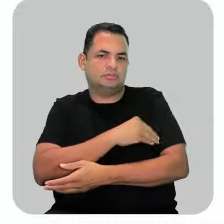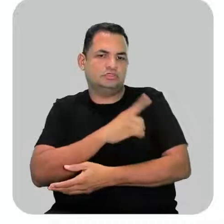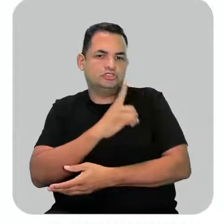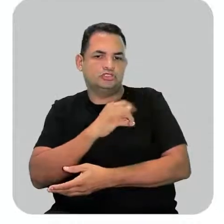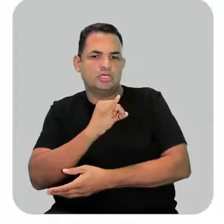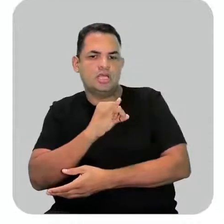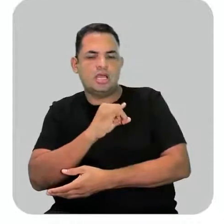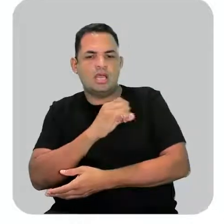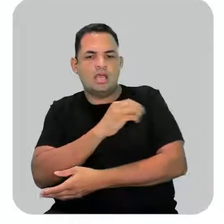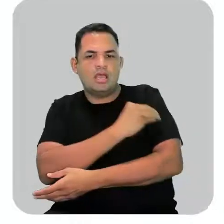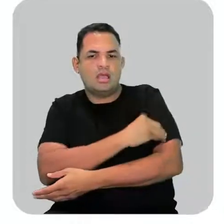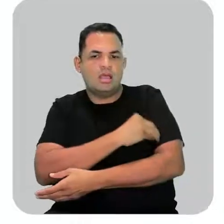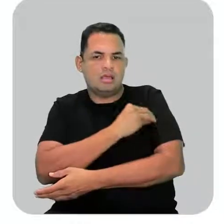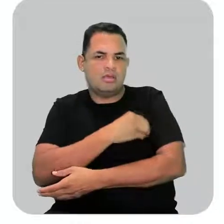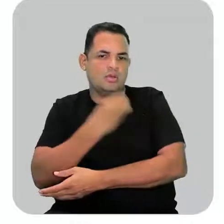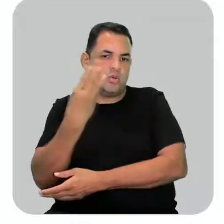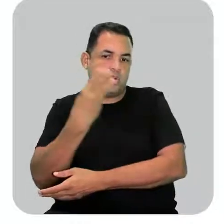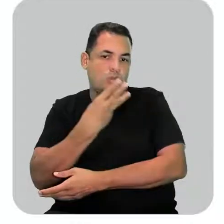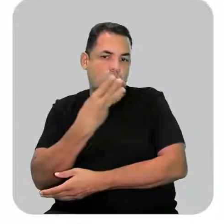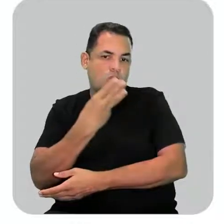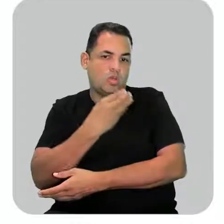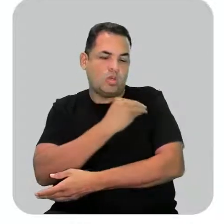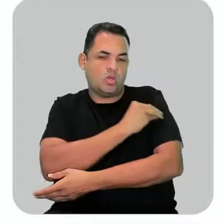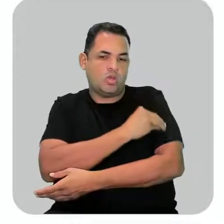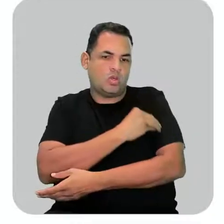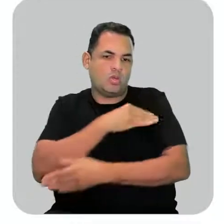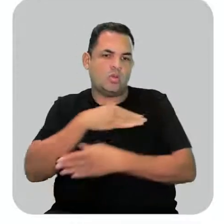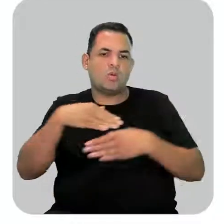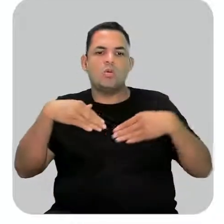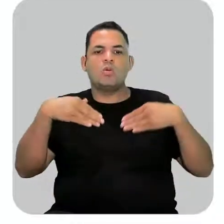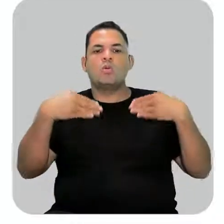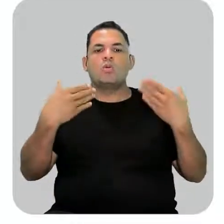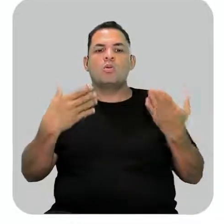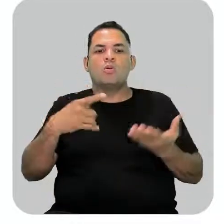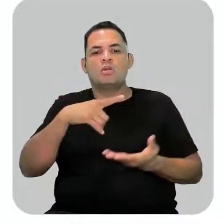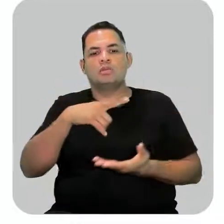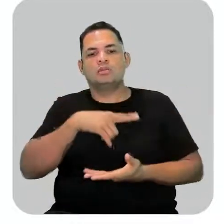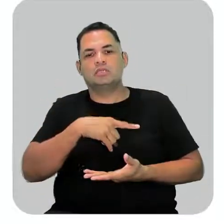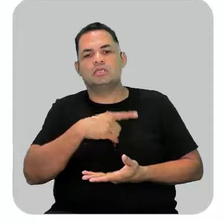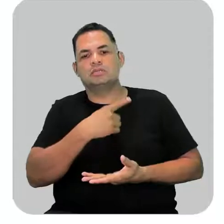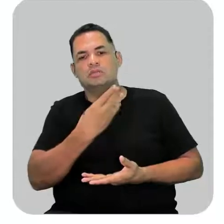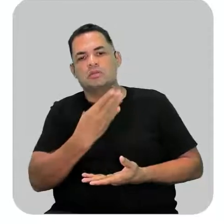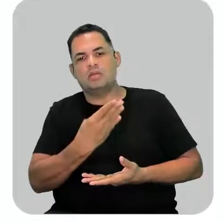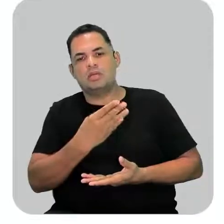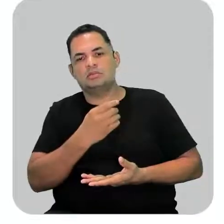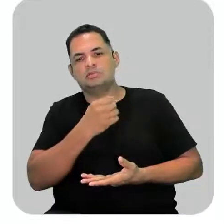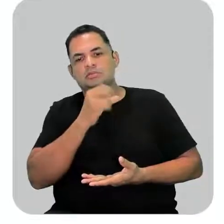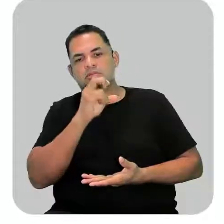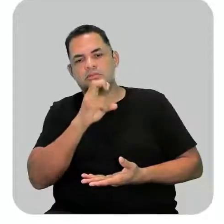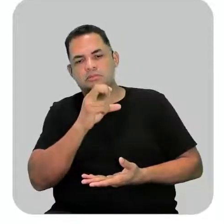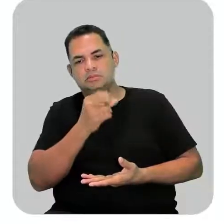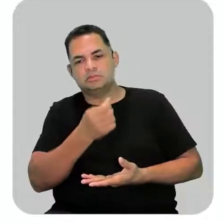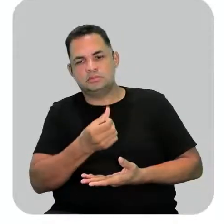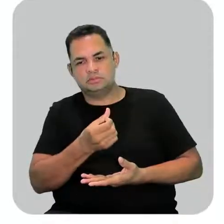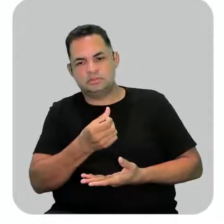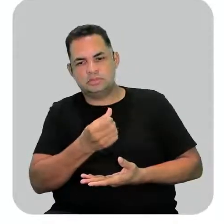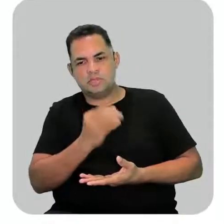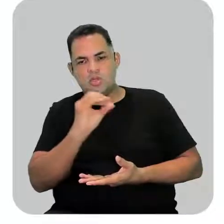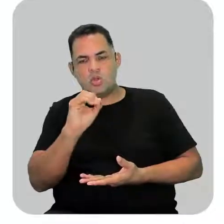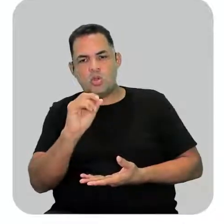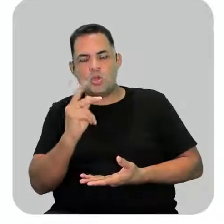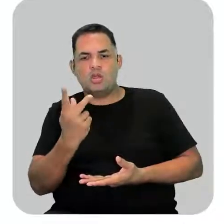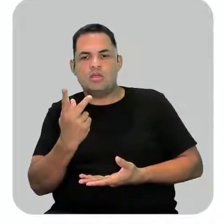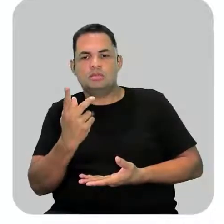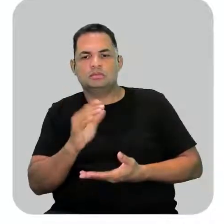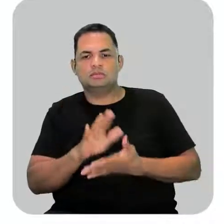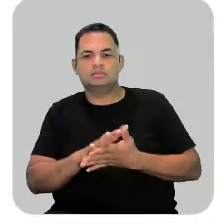temos os triálcools. Quando tiver 4, 5, 6 ou mais hidroxilas, aí